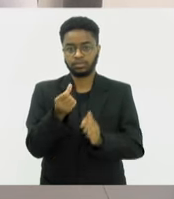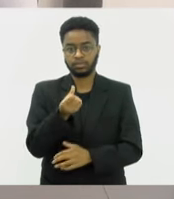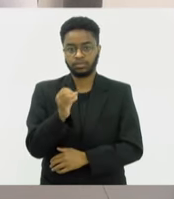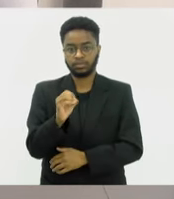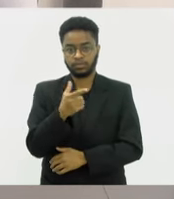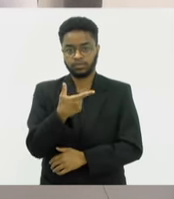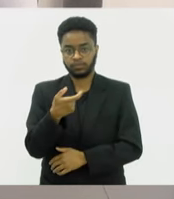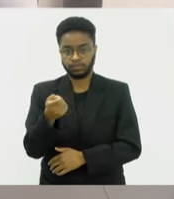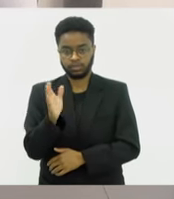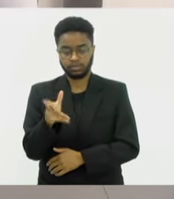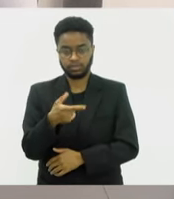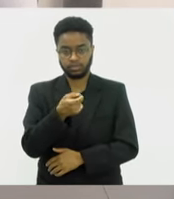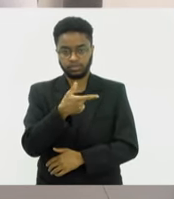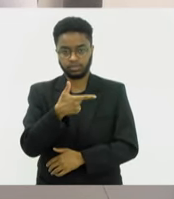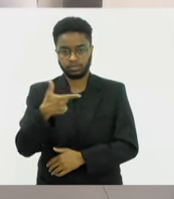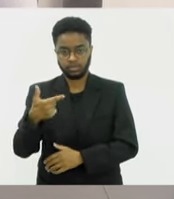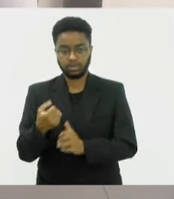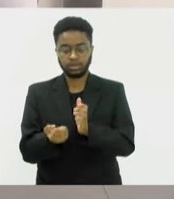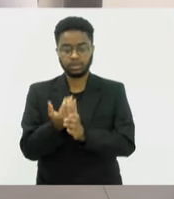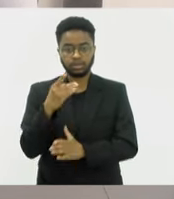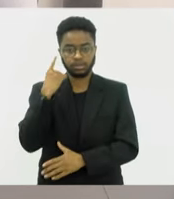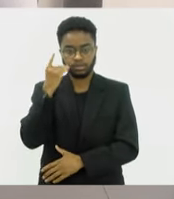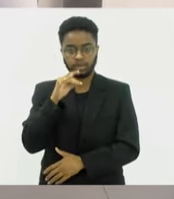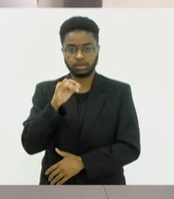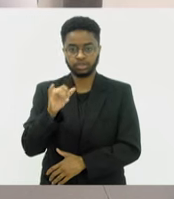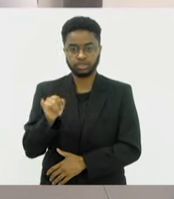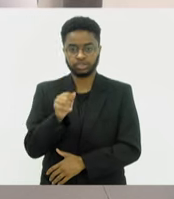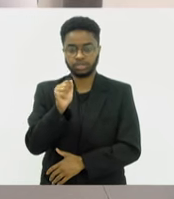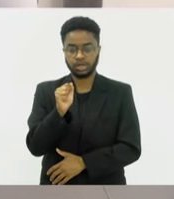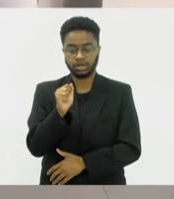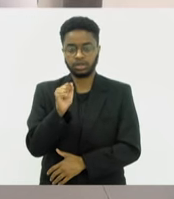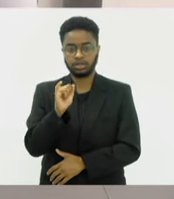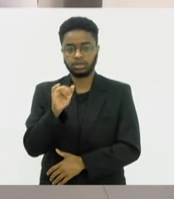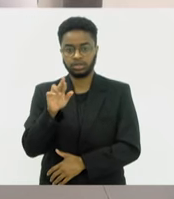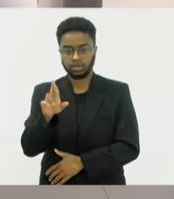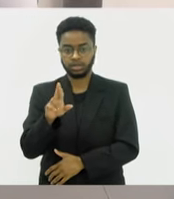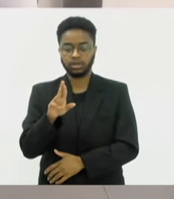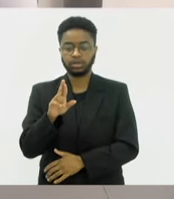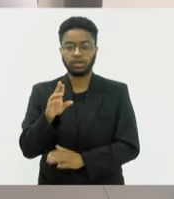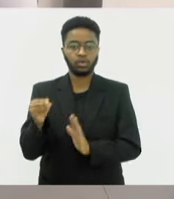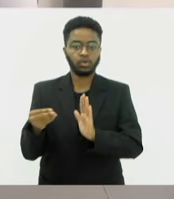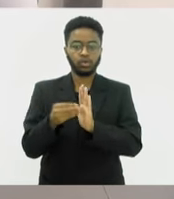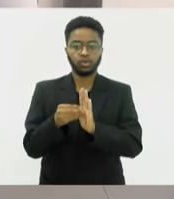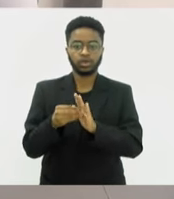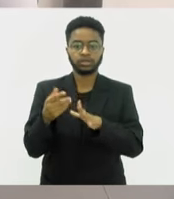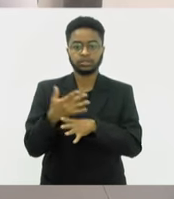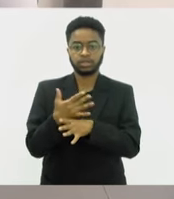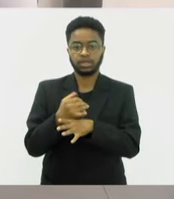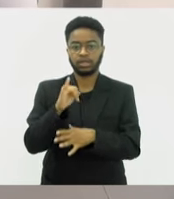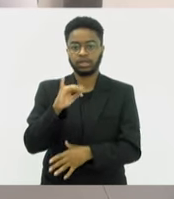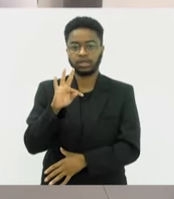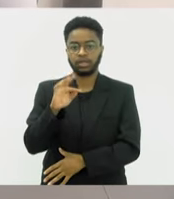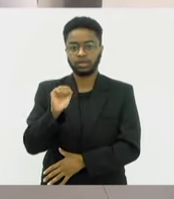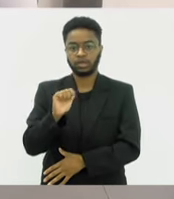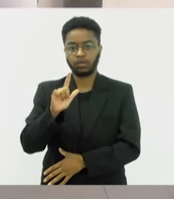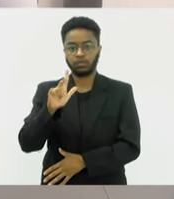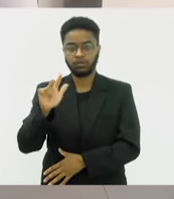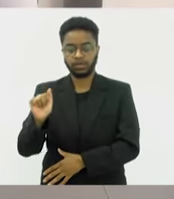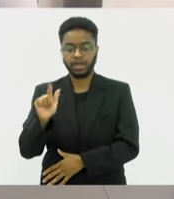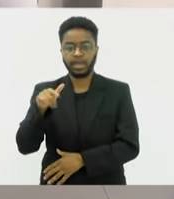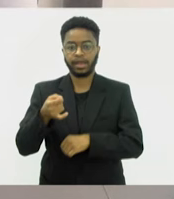6020 de 22, de autoria do deputado Jair Bittencourt, que declara o município de Italva como a capital da